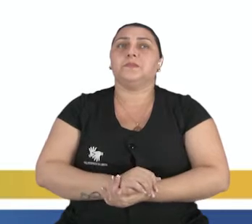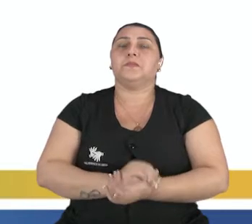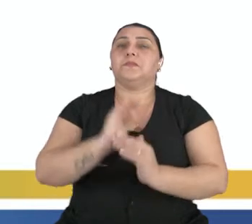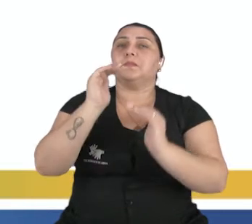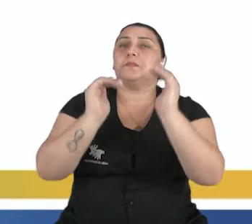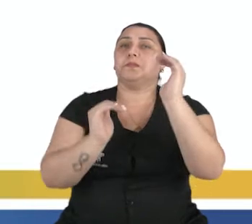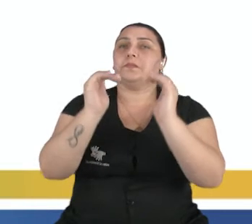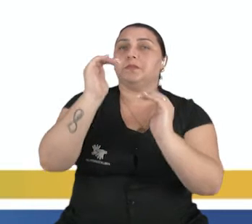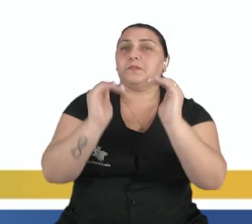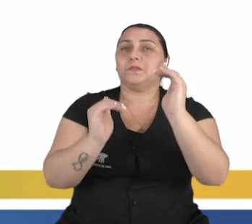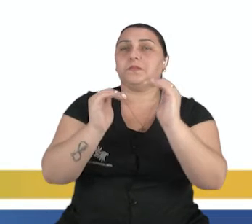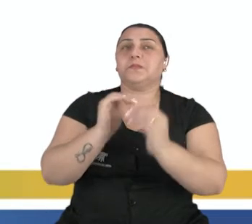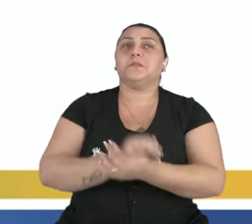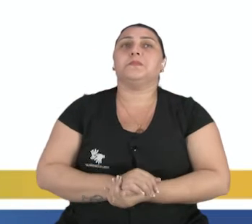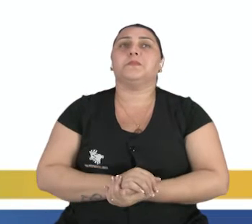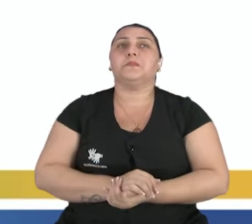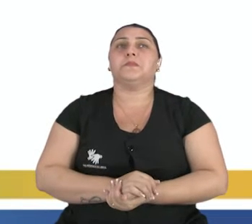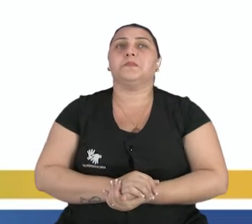de balanceamento.